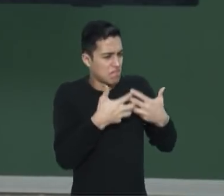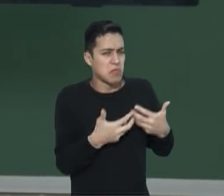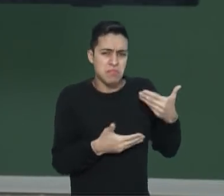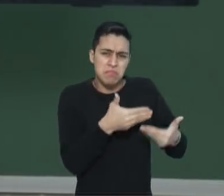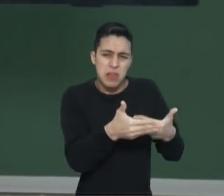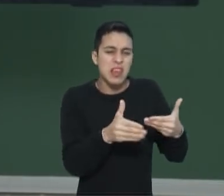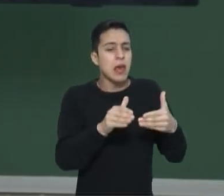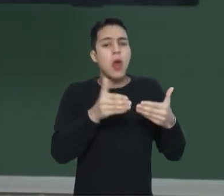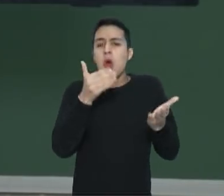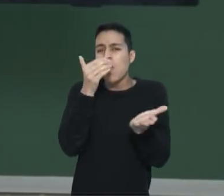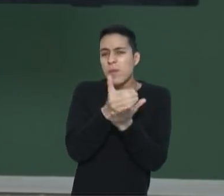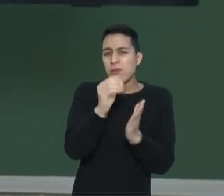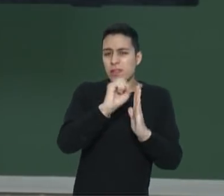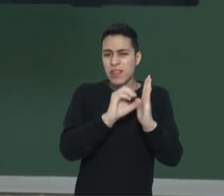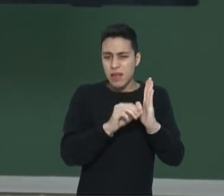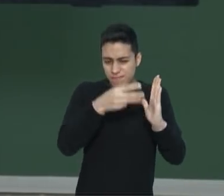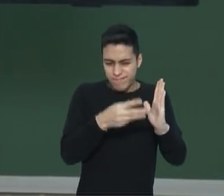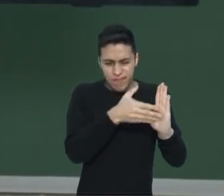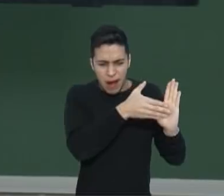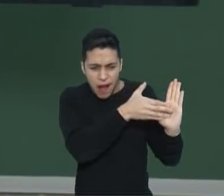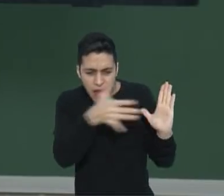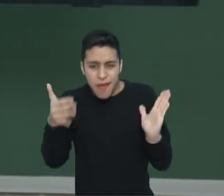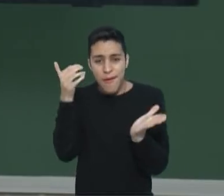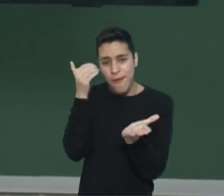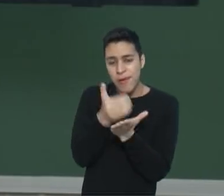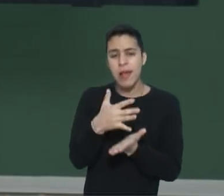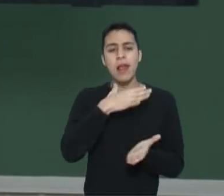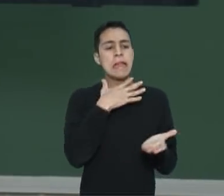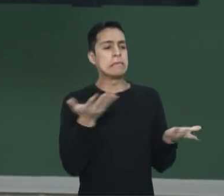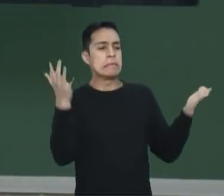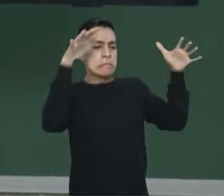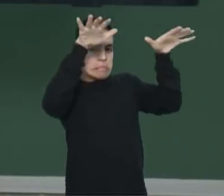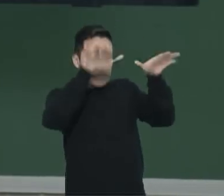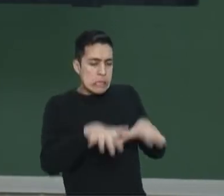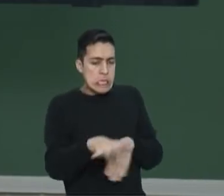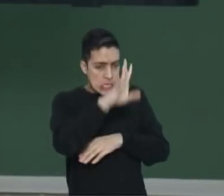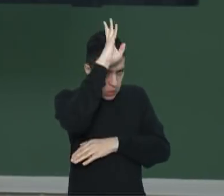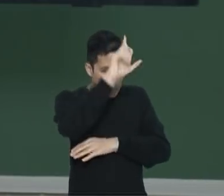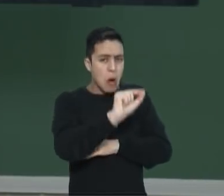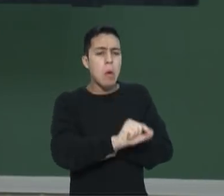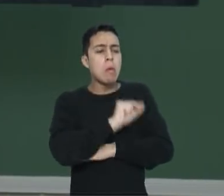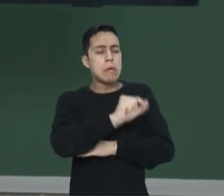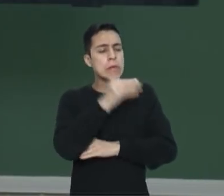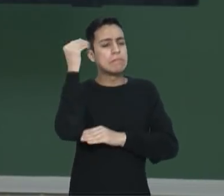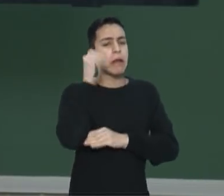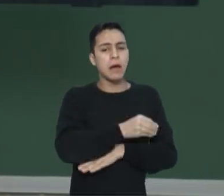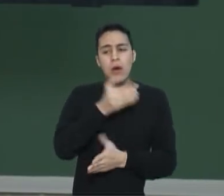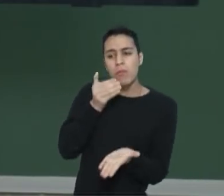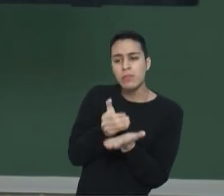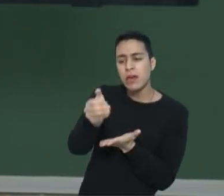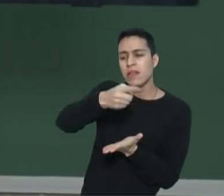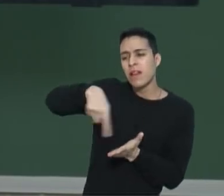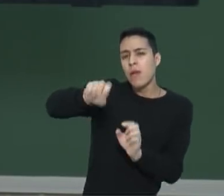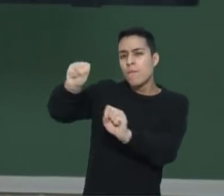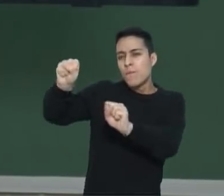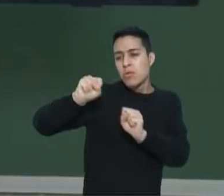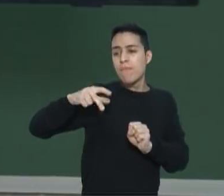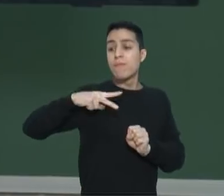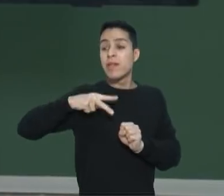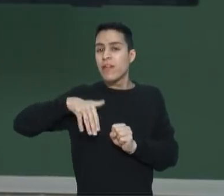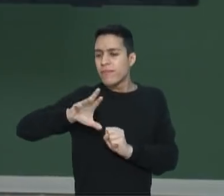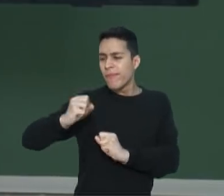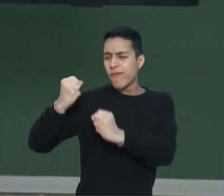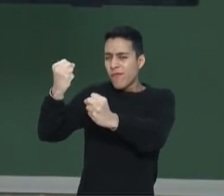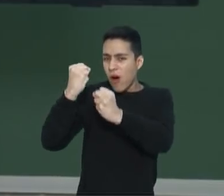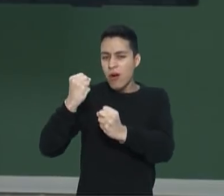bem, a partir do século III, que entra na crise o Império Romano, a gente vai ter os poderes privados aparecendo mais